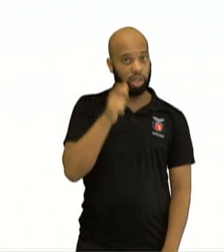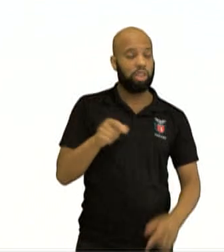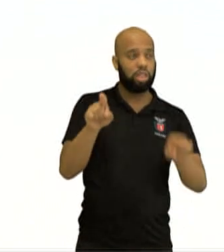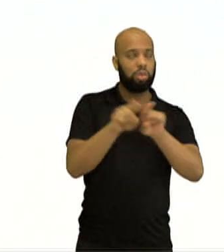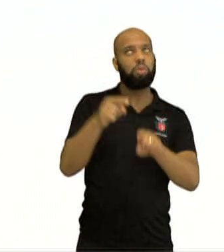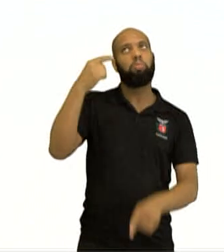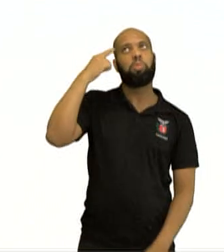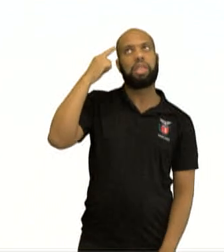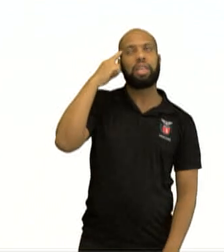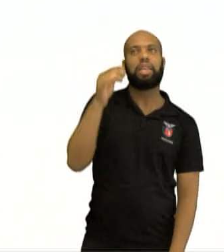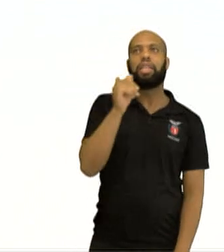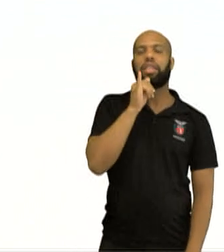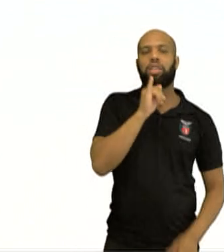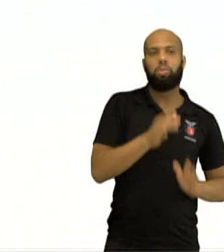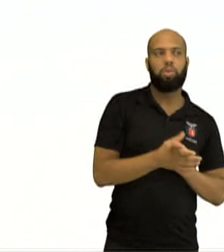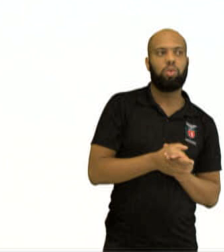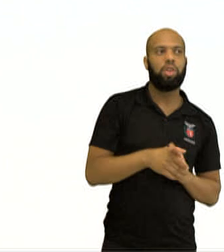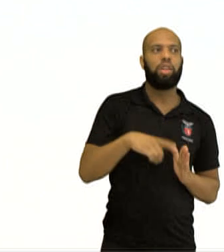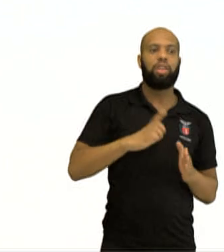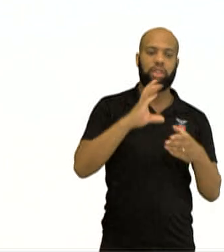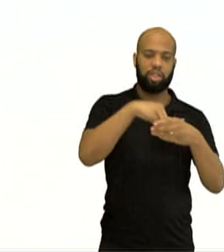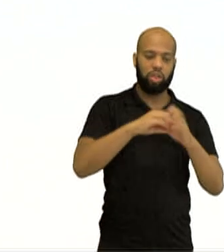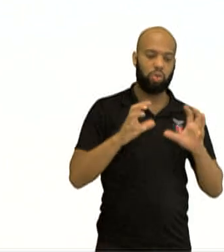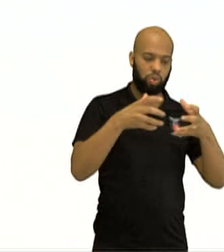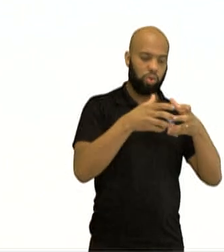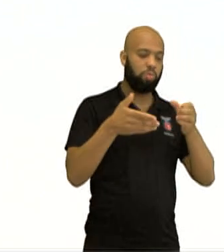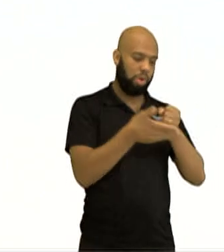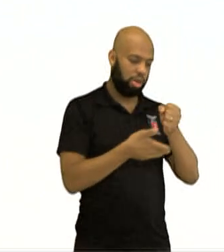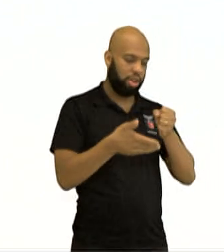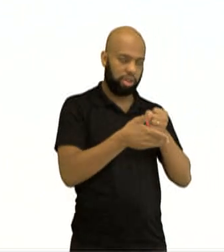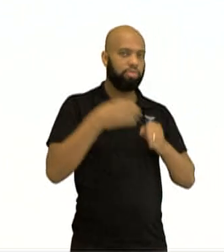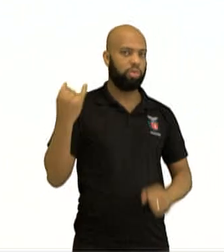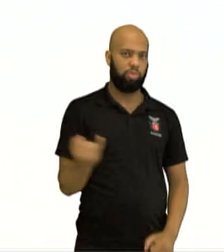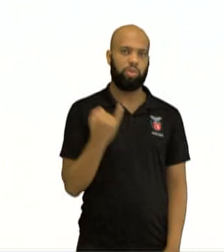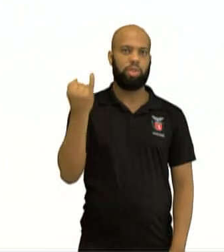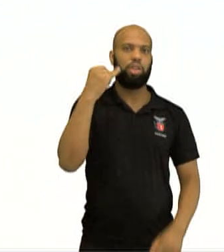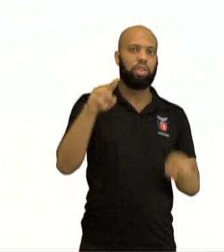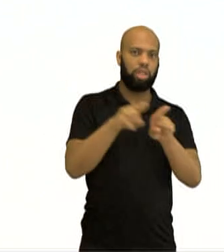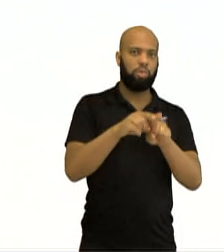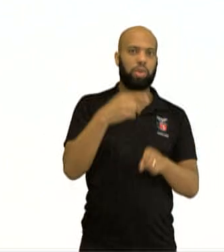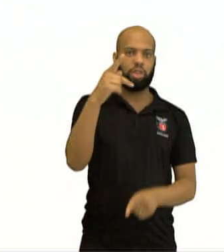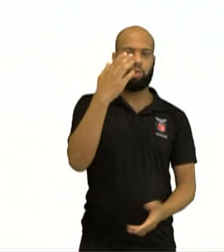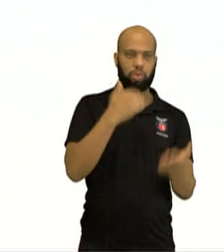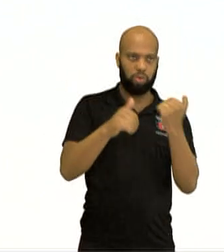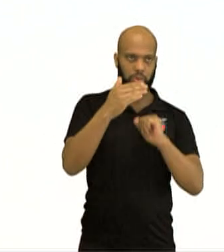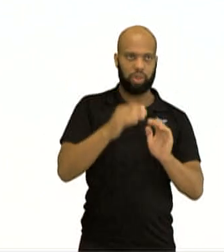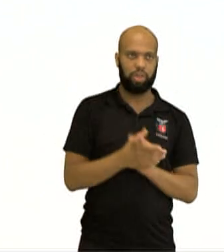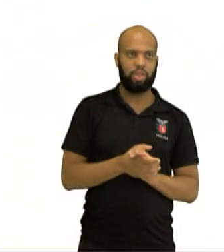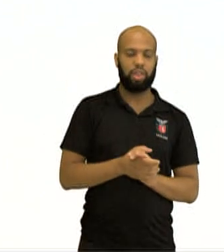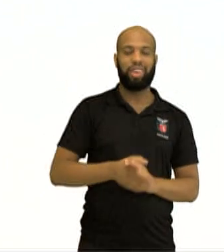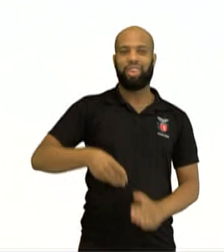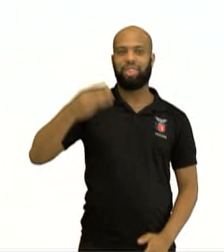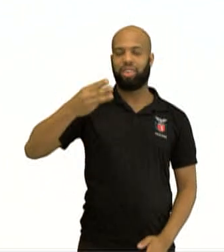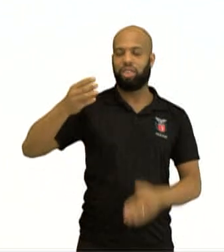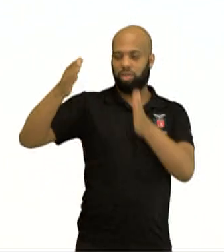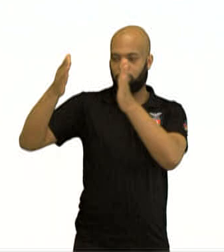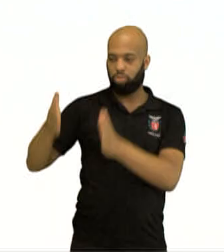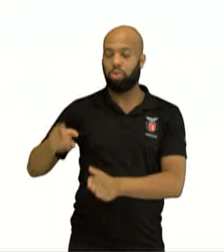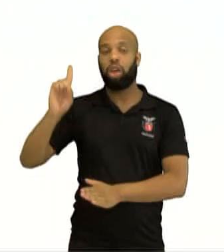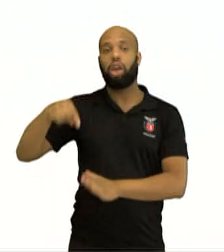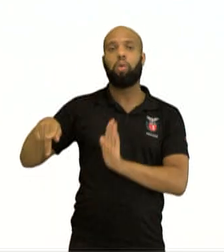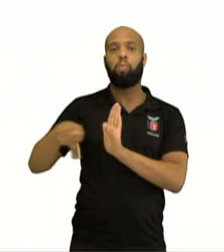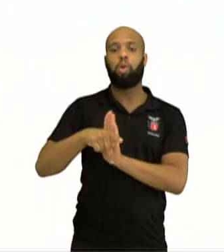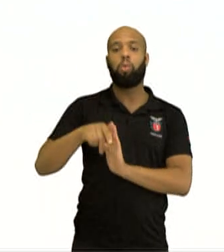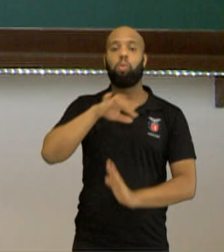você pensar se ele é dentro ali do grupo dos essenciais que são importantes para a tua alimentação. E se esse alimento é de